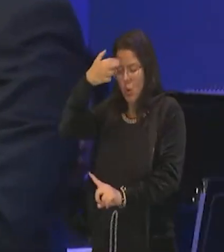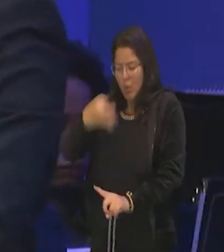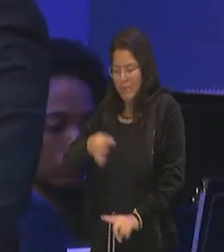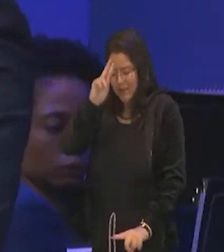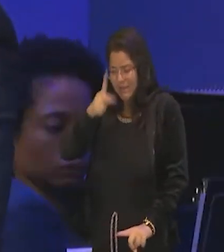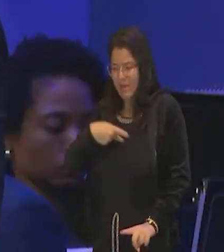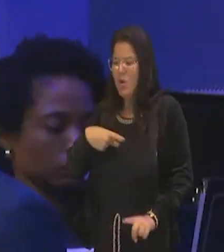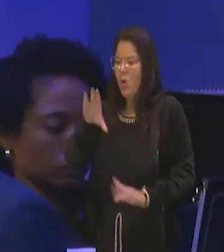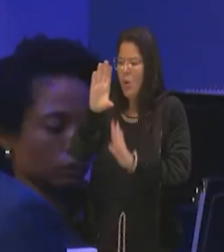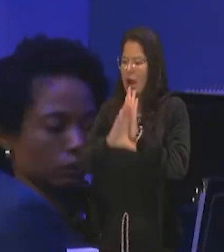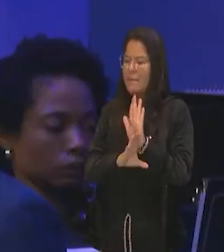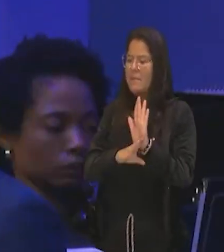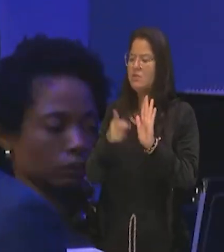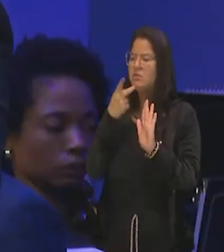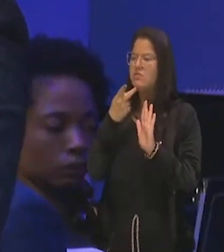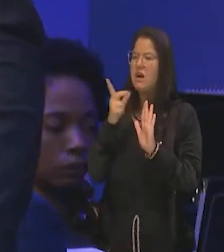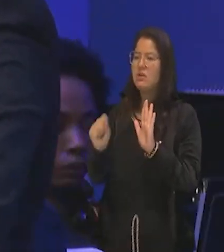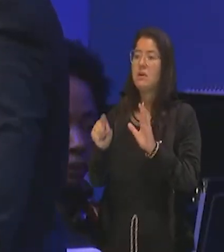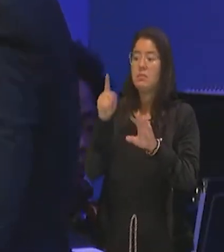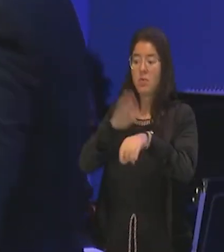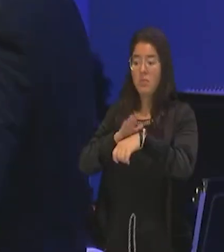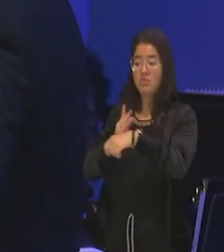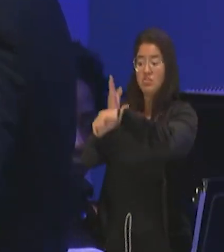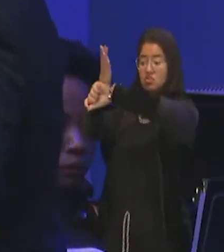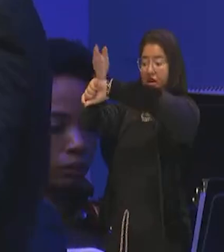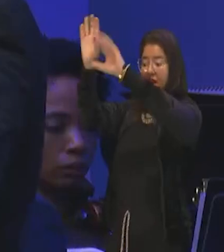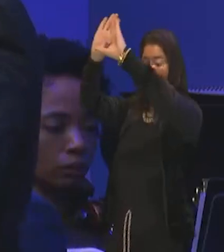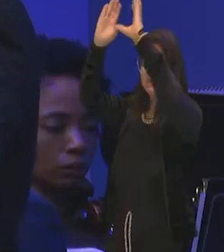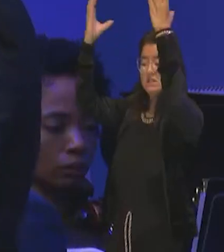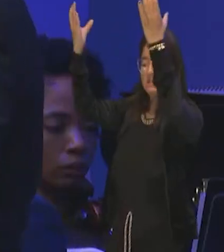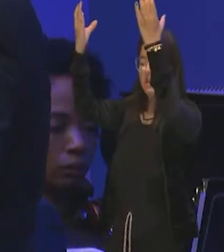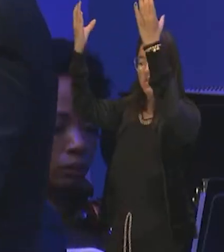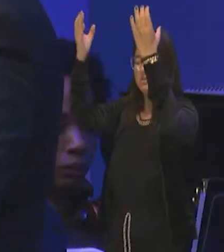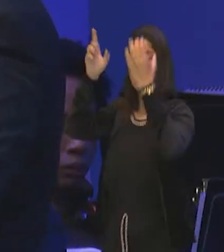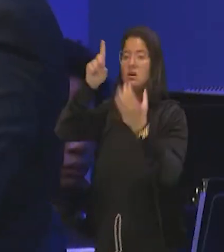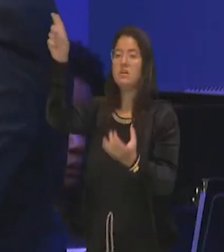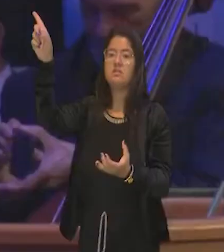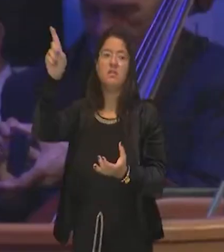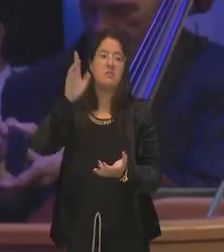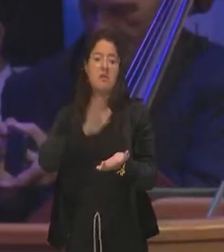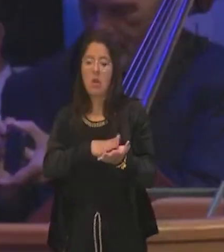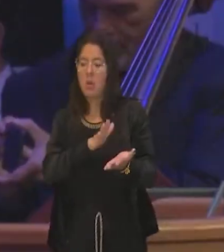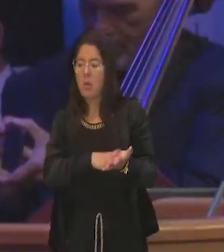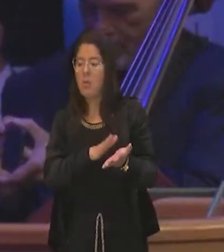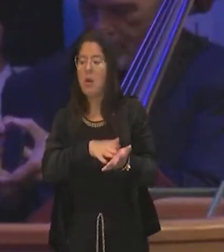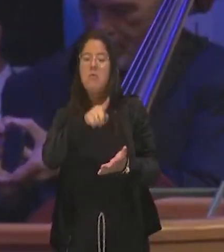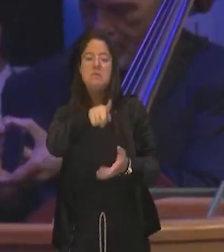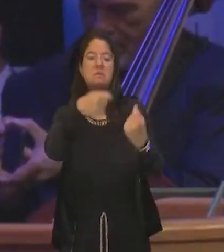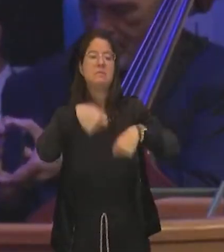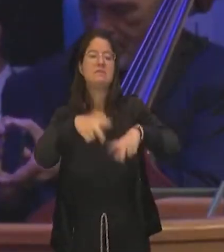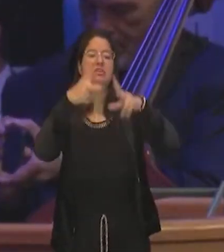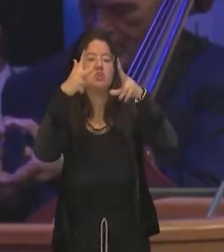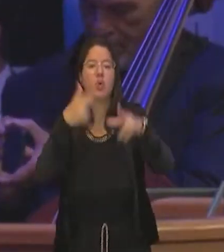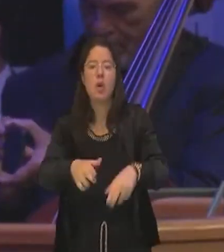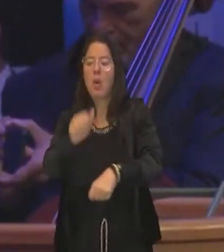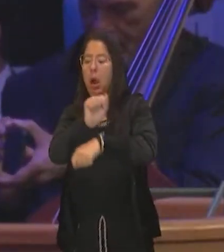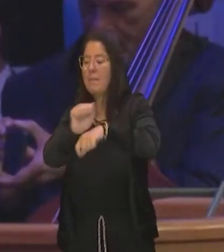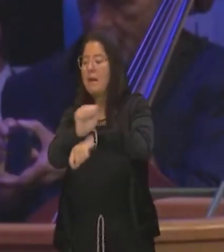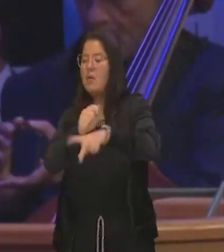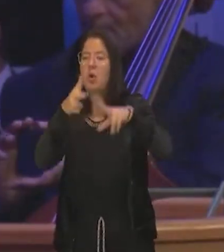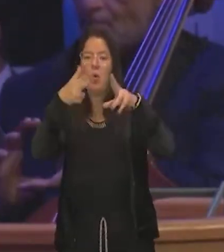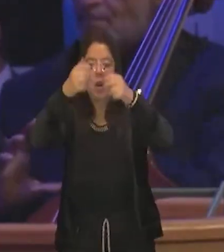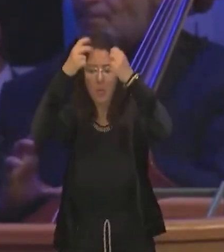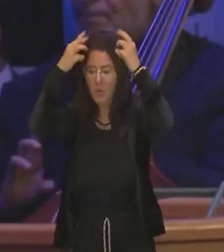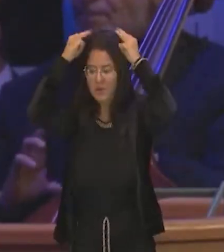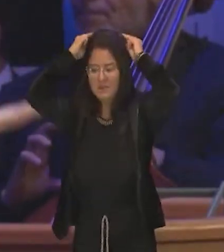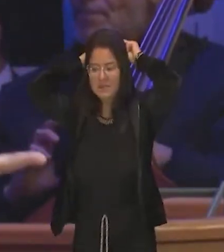ele diz o seguinte: quando você chegar no céu, Deus não irá cobrar que você foi Abraão, que você foi Moisés, Deus não irá cobrar